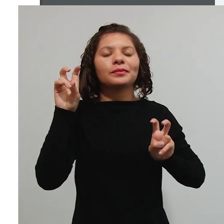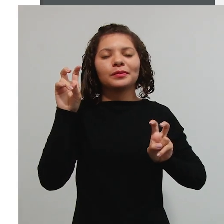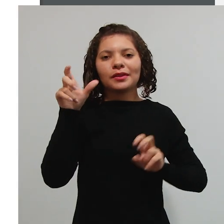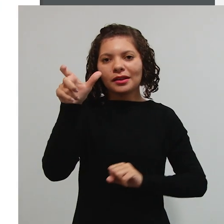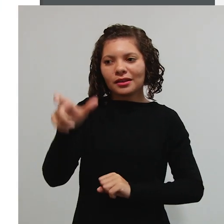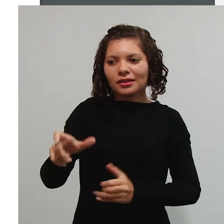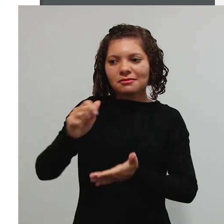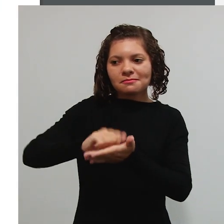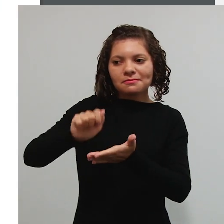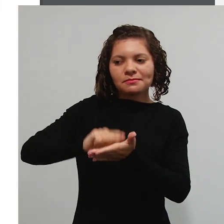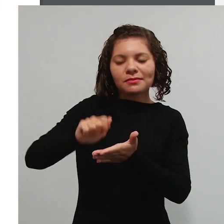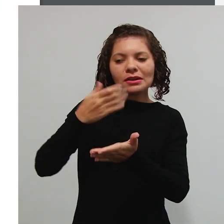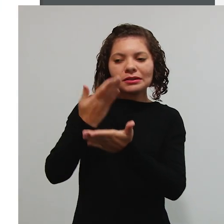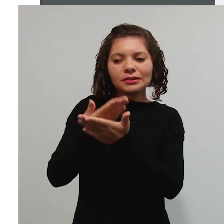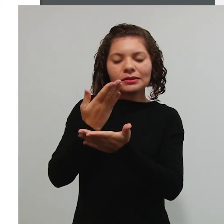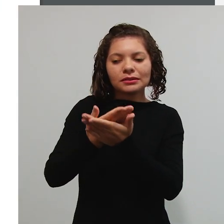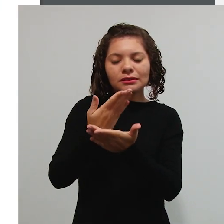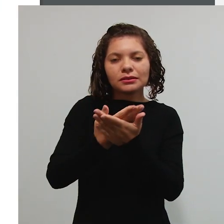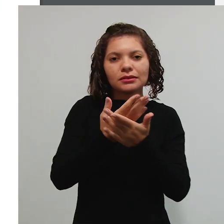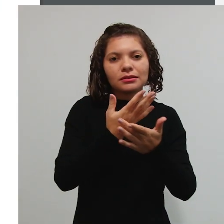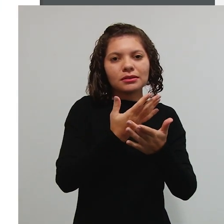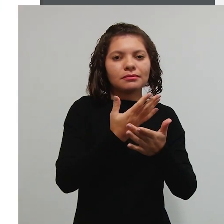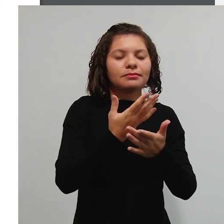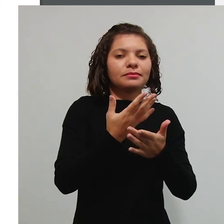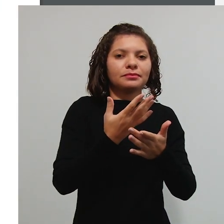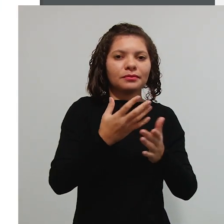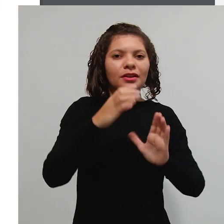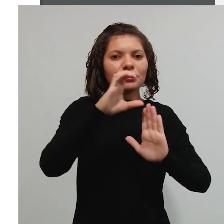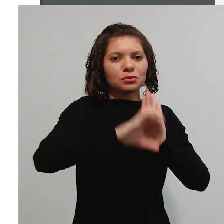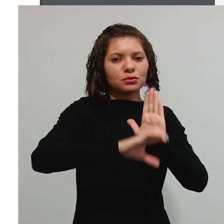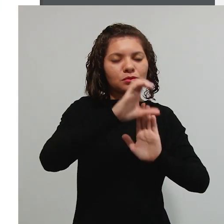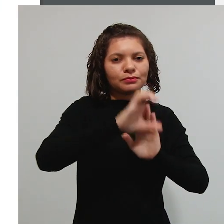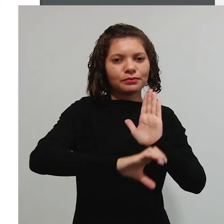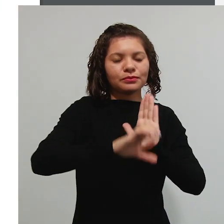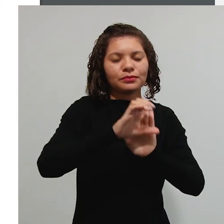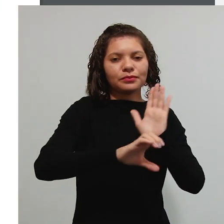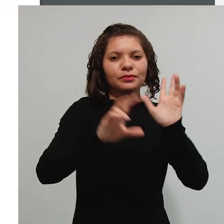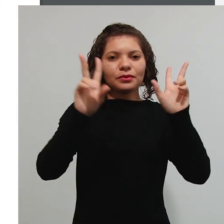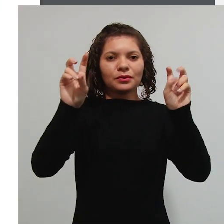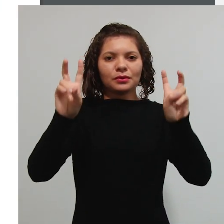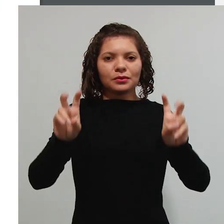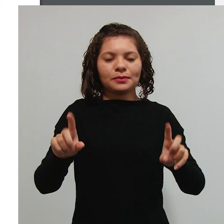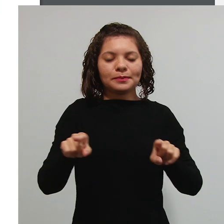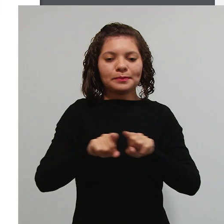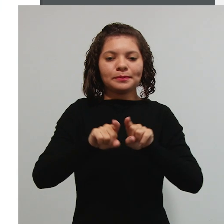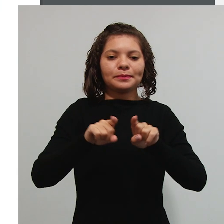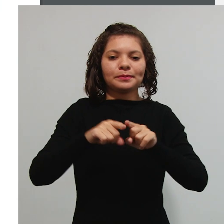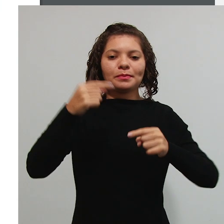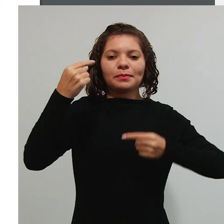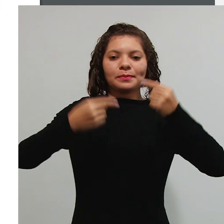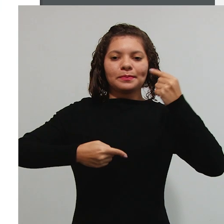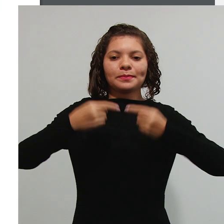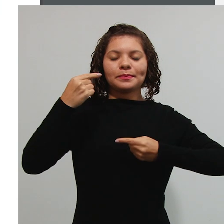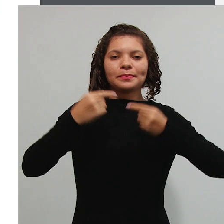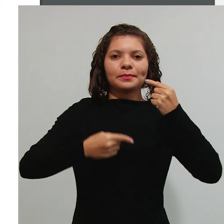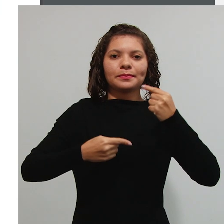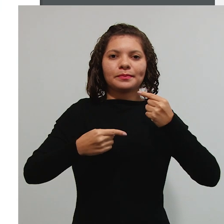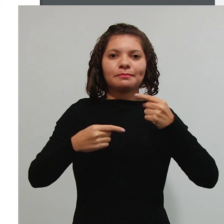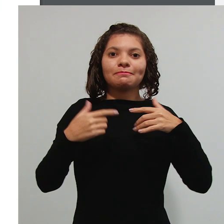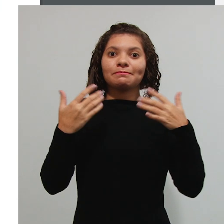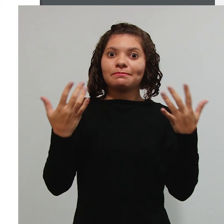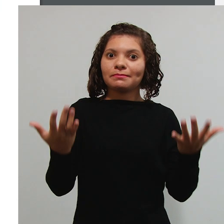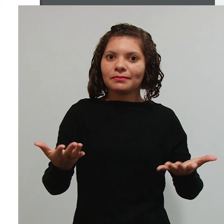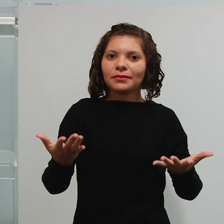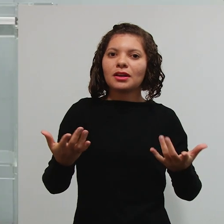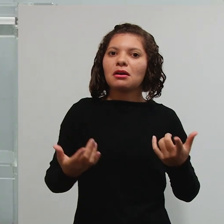estudados nos componentes curriculares e nas discussões, né? Discussões autorais. Esse momento é